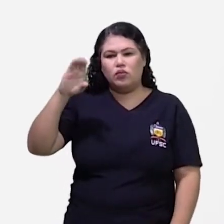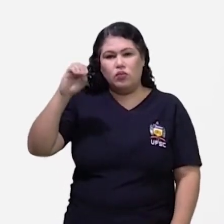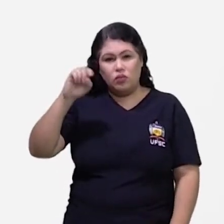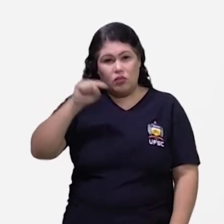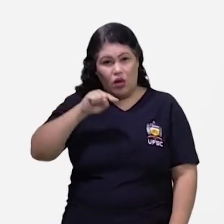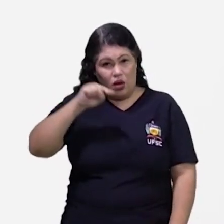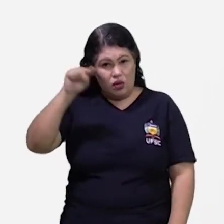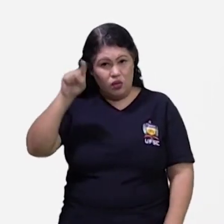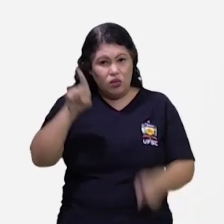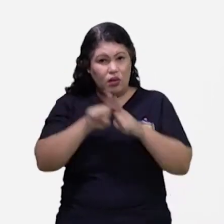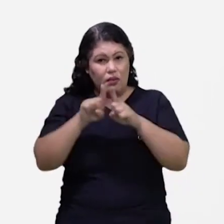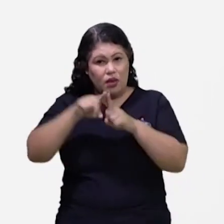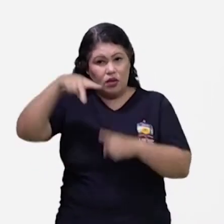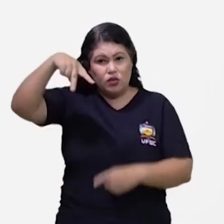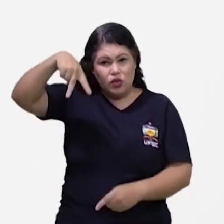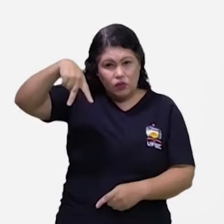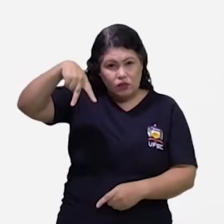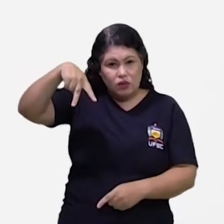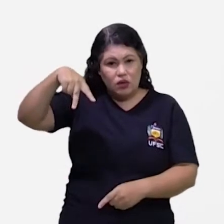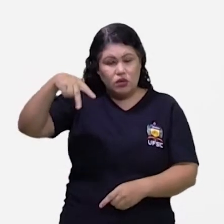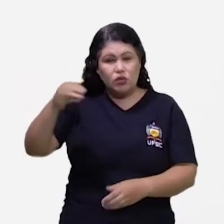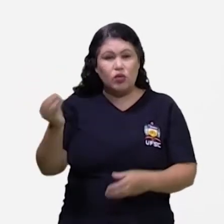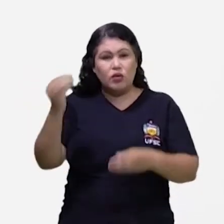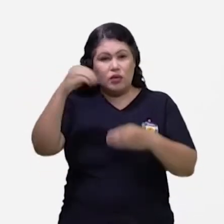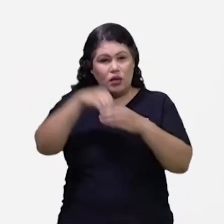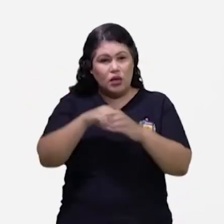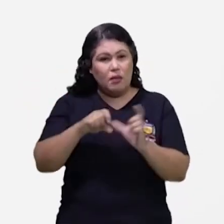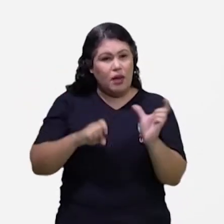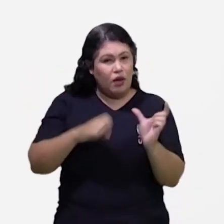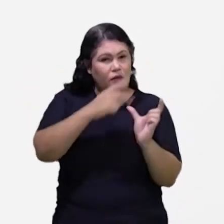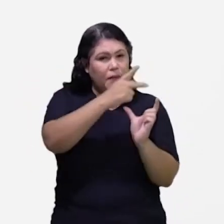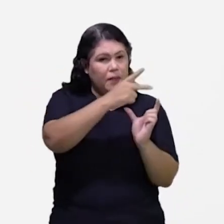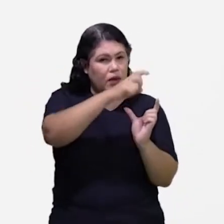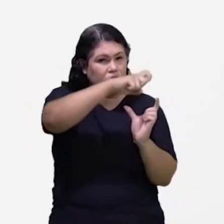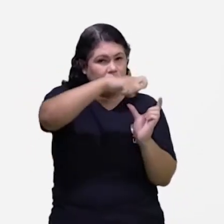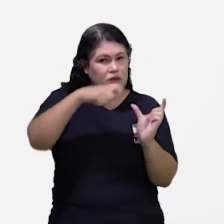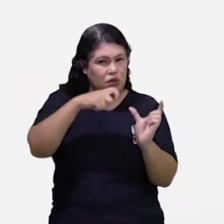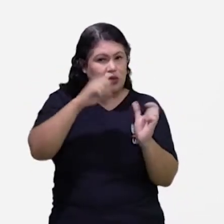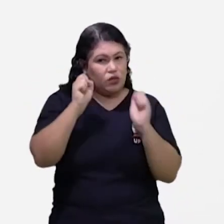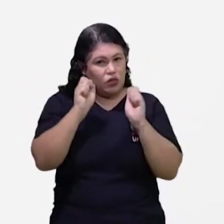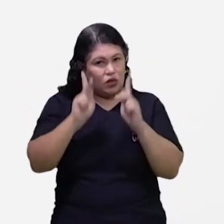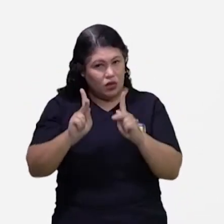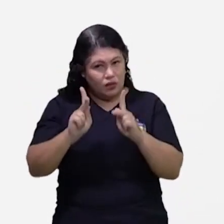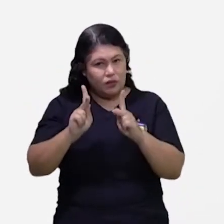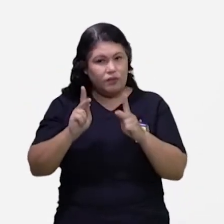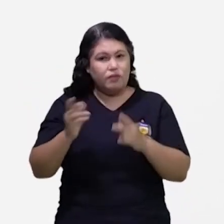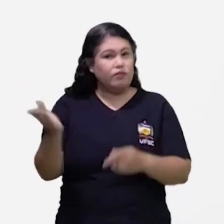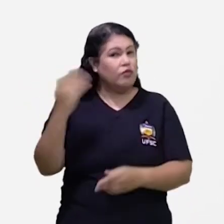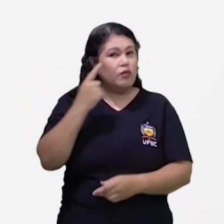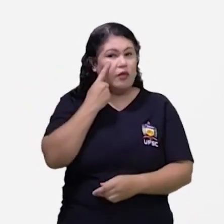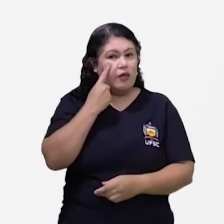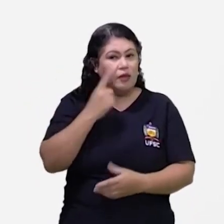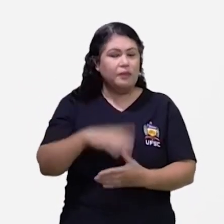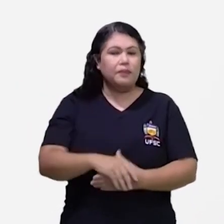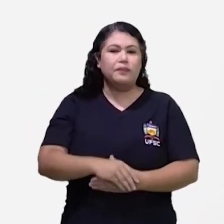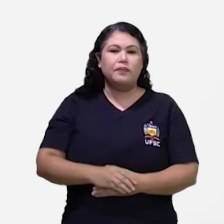gráficos, agudo e circunflexo, em paroxítonas, ok? Vamos seguir?